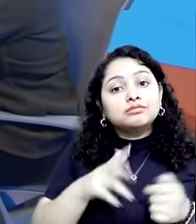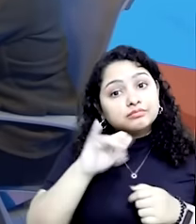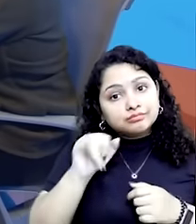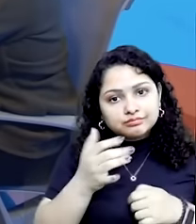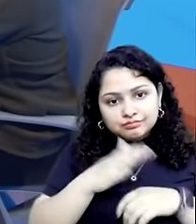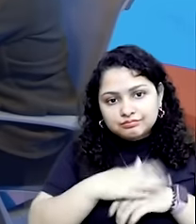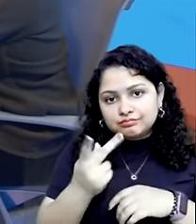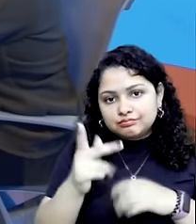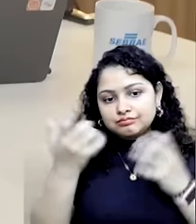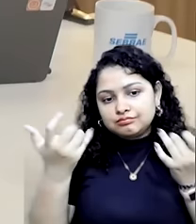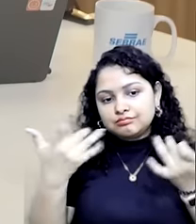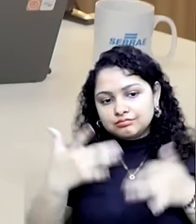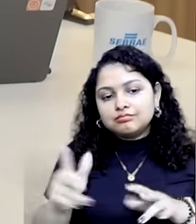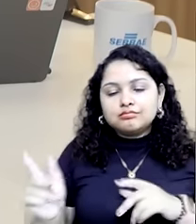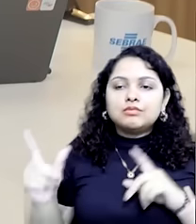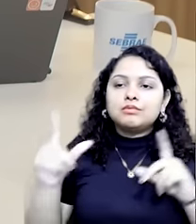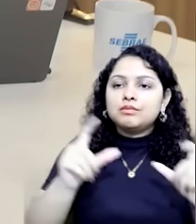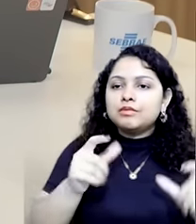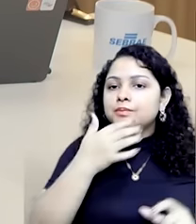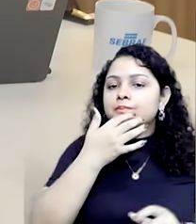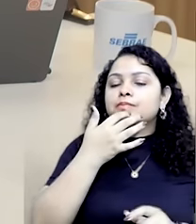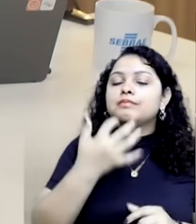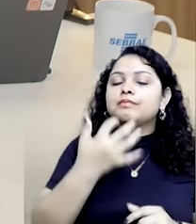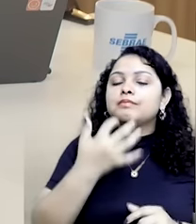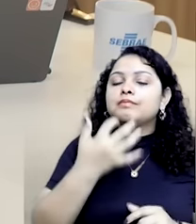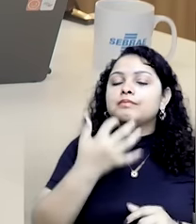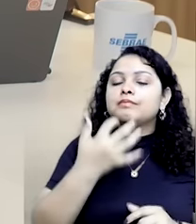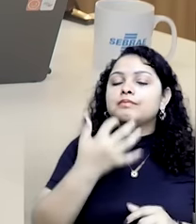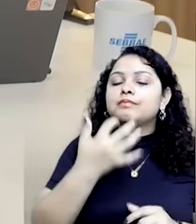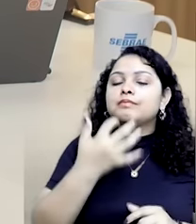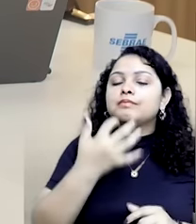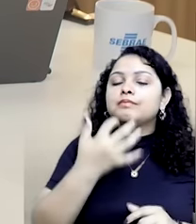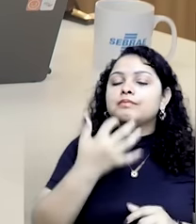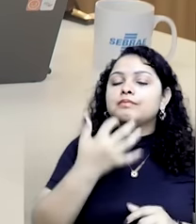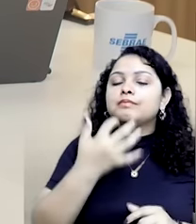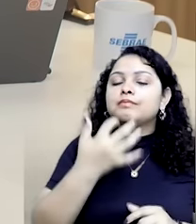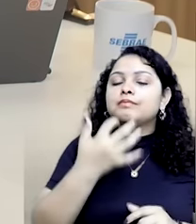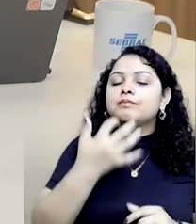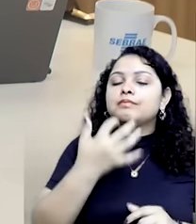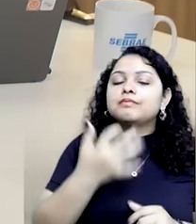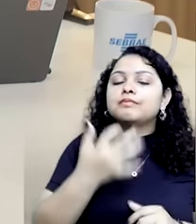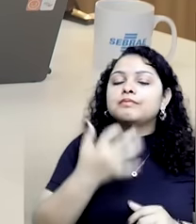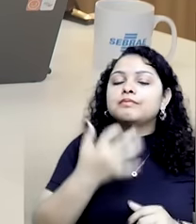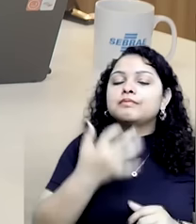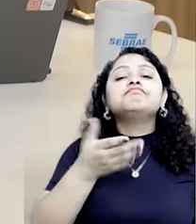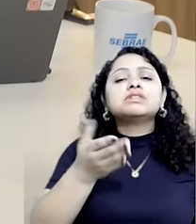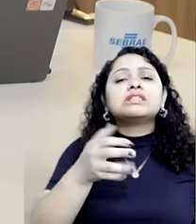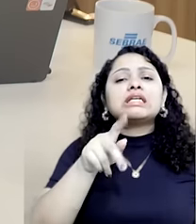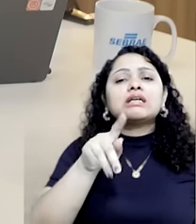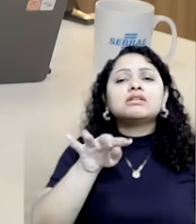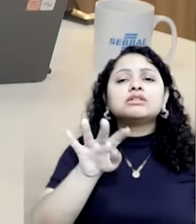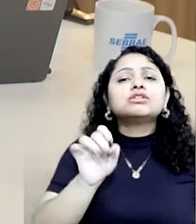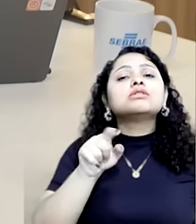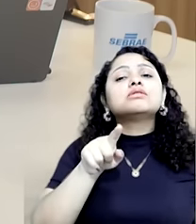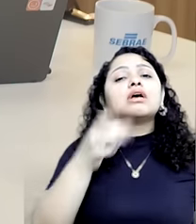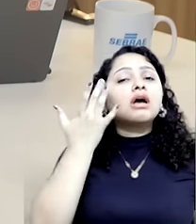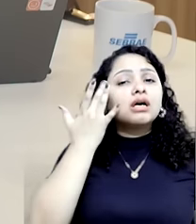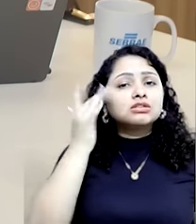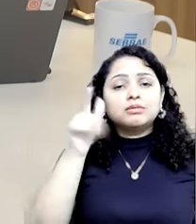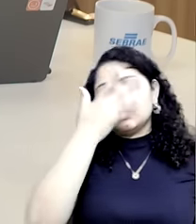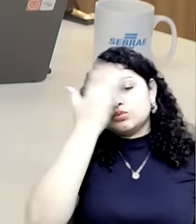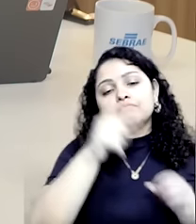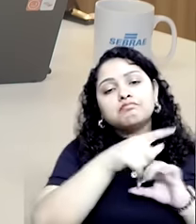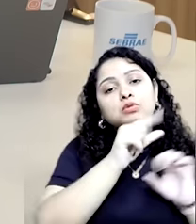explicação da iluminação de tirar aquela boa imagem do produto Kate O que que você acha né que o empreendedor deve se